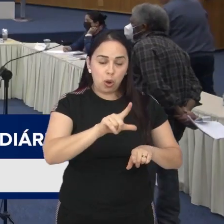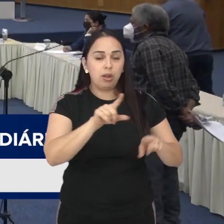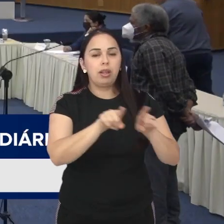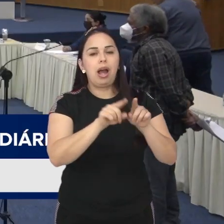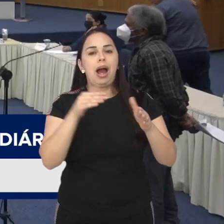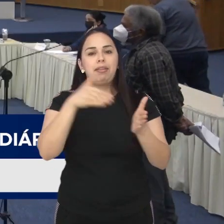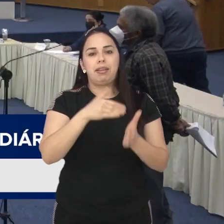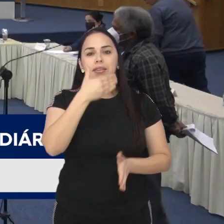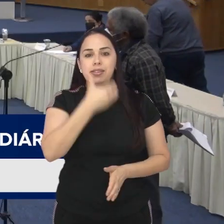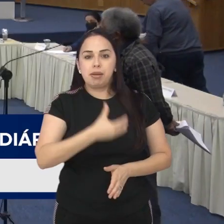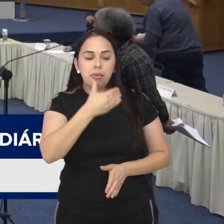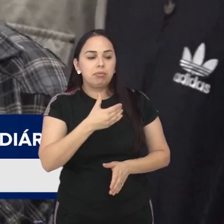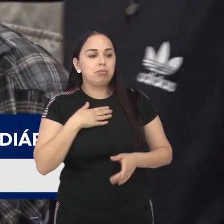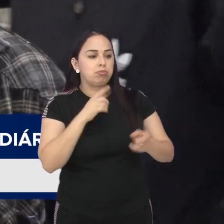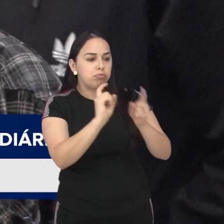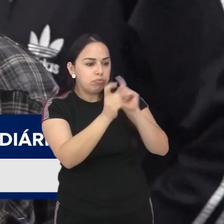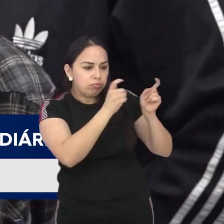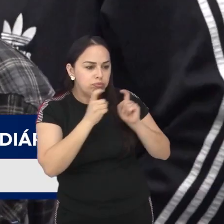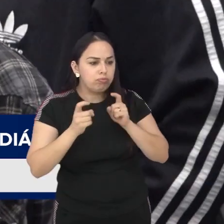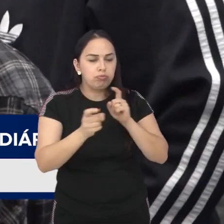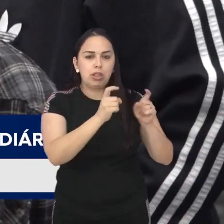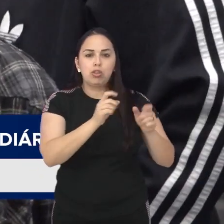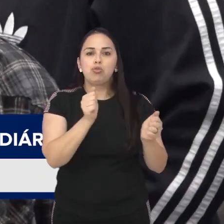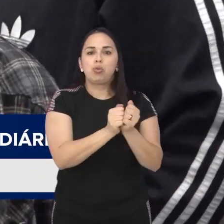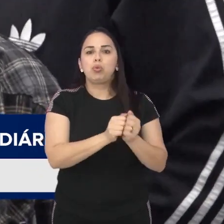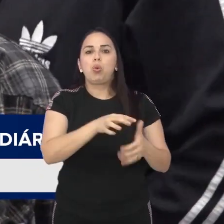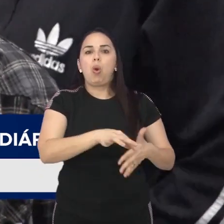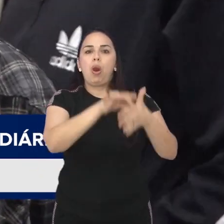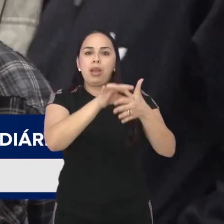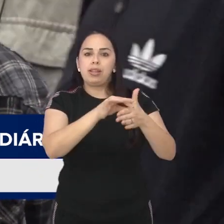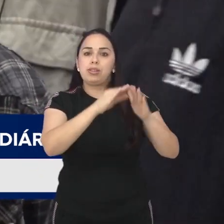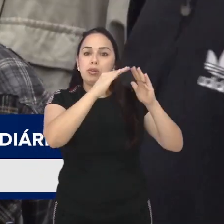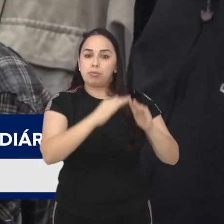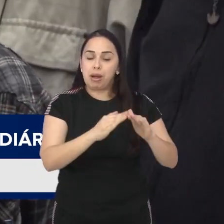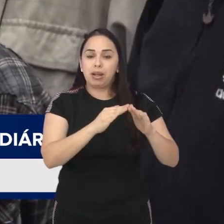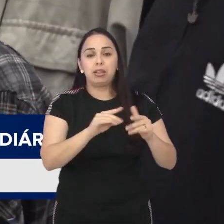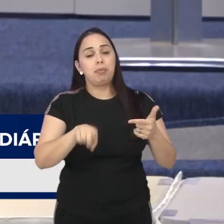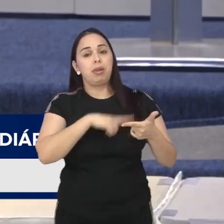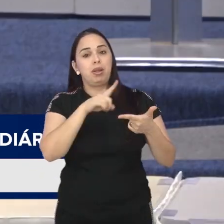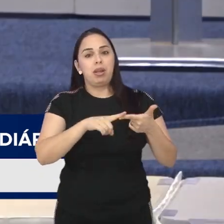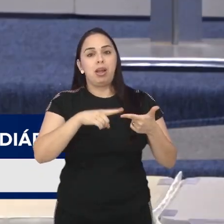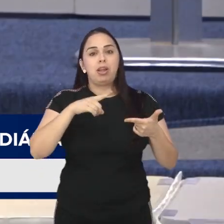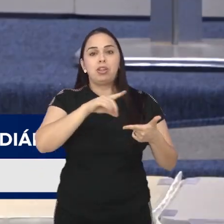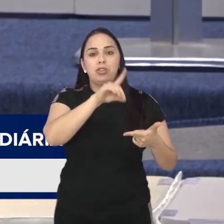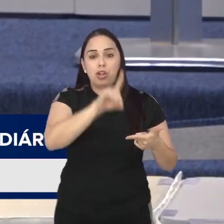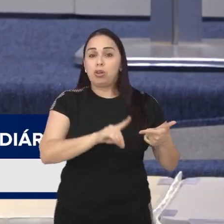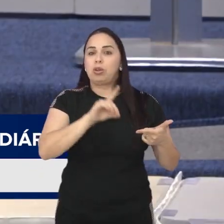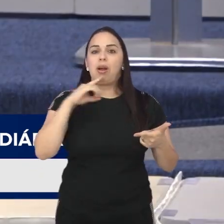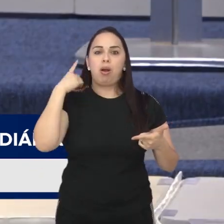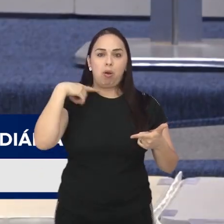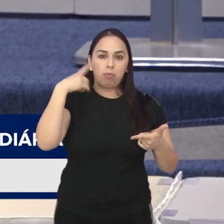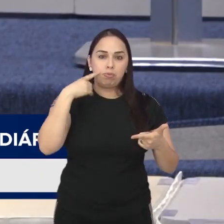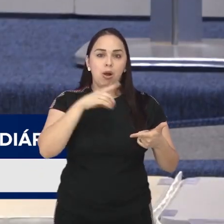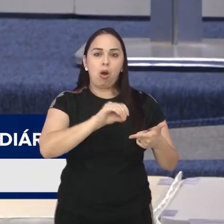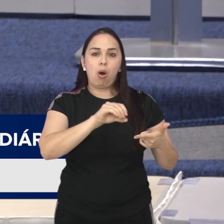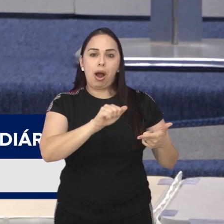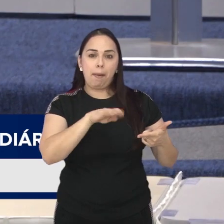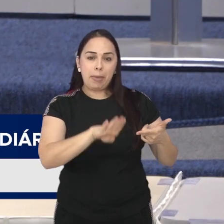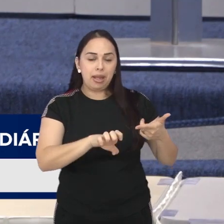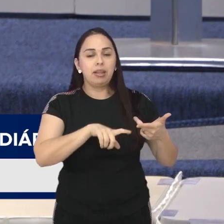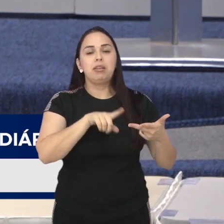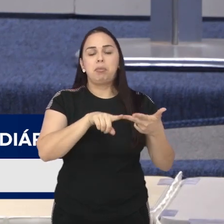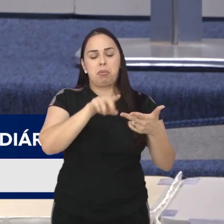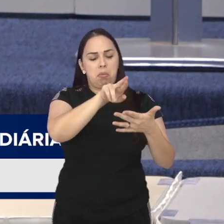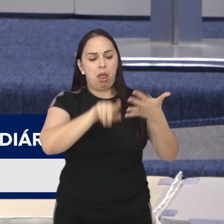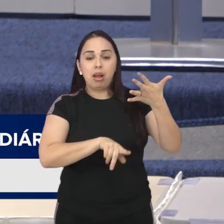o grupo de trabalho se reuniu com lideranças comunitárias e defensoria pública, diretoria da OAB de São José dos Campos